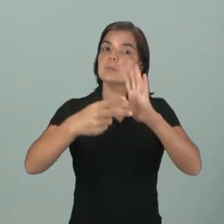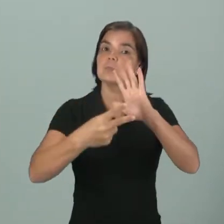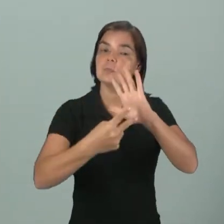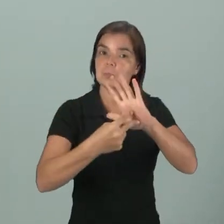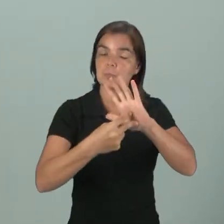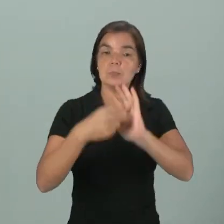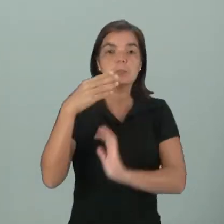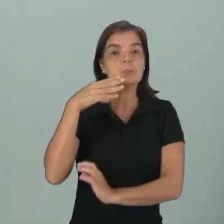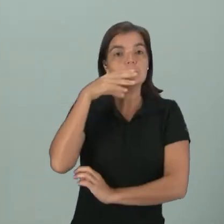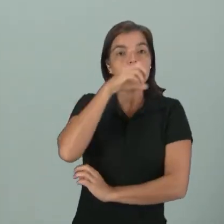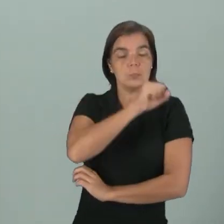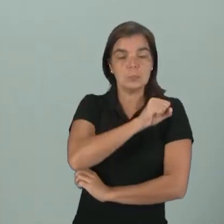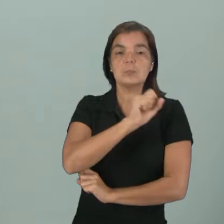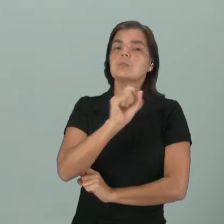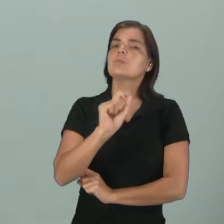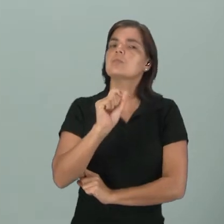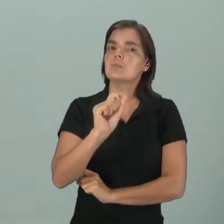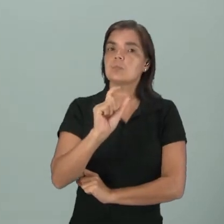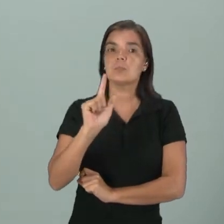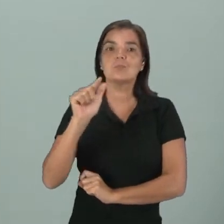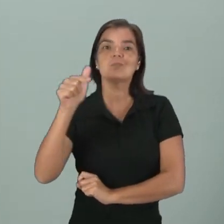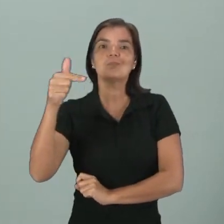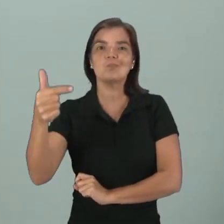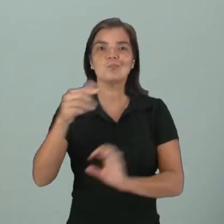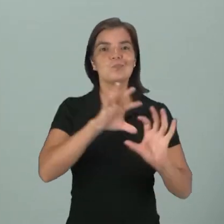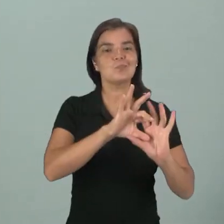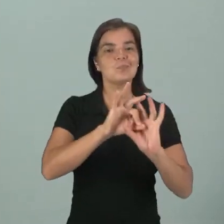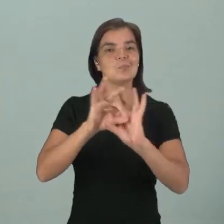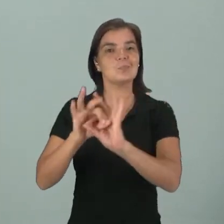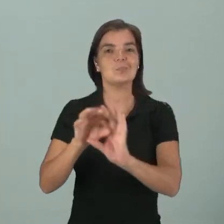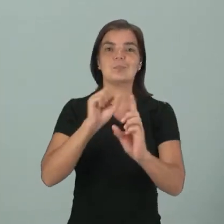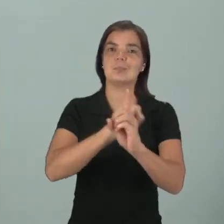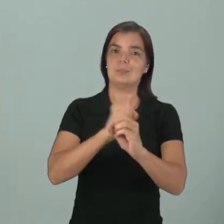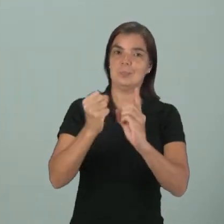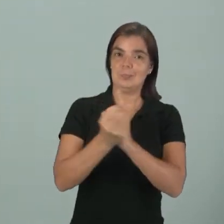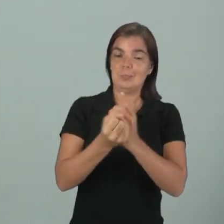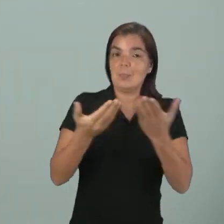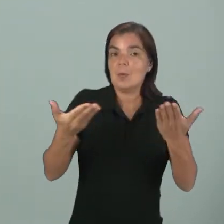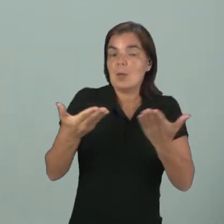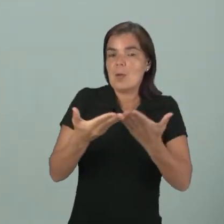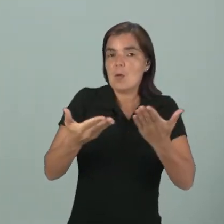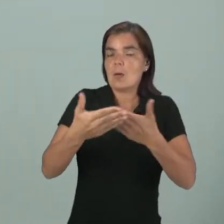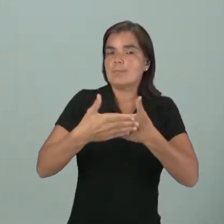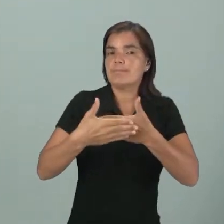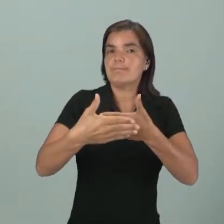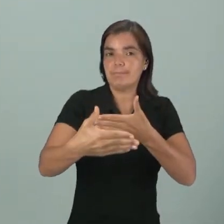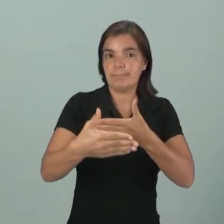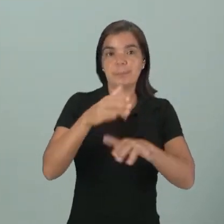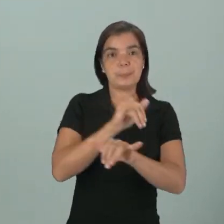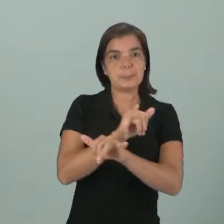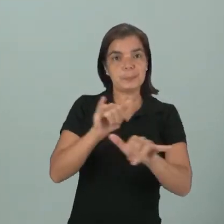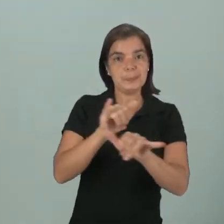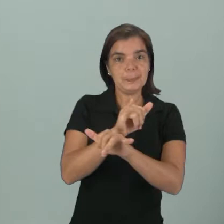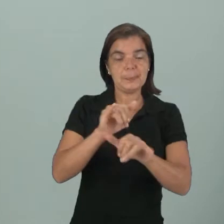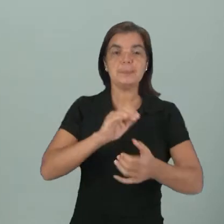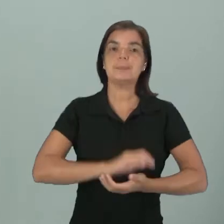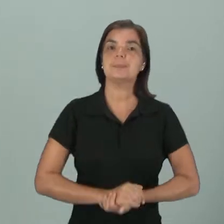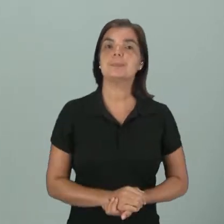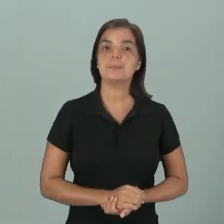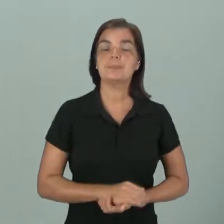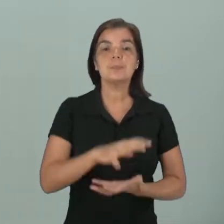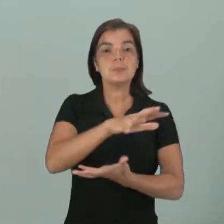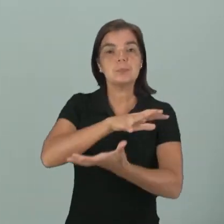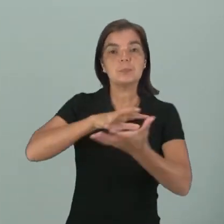transforma radicalmente para um outro contexto social. Agora nós vamos avançar nas informações.